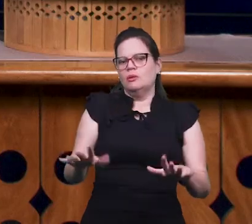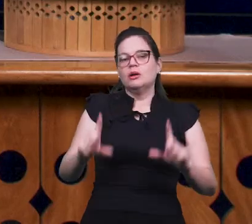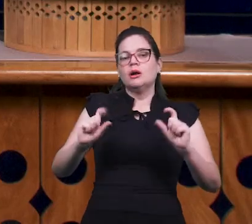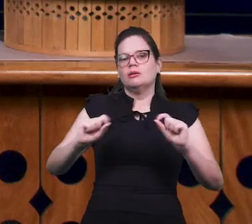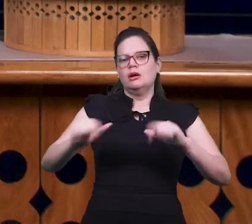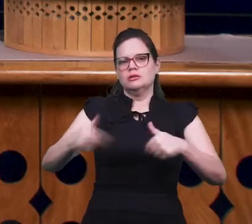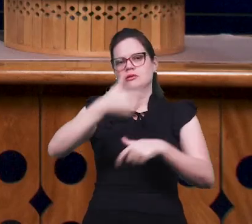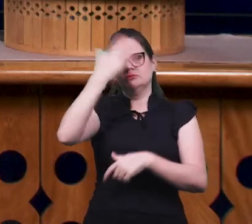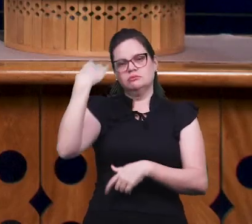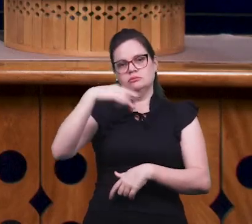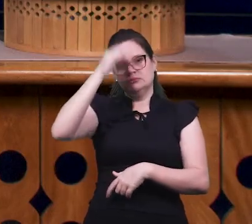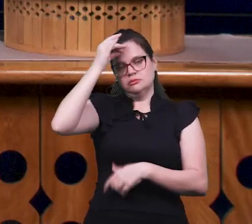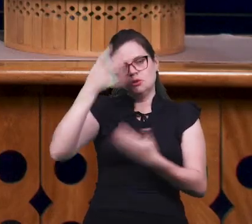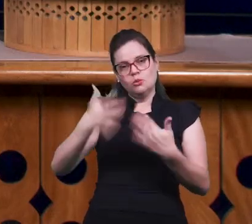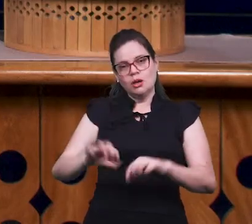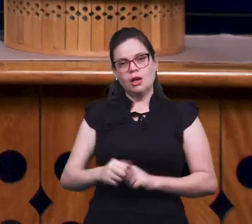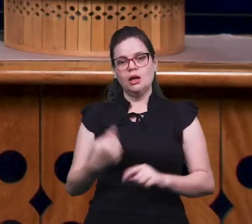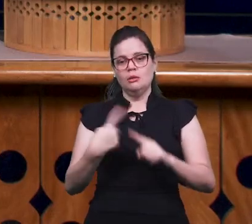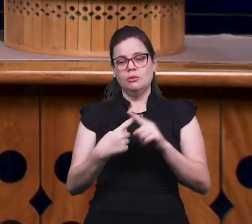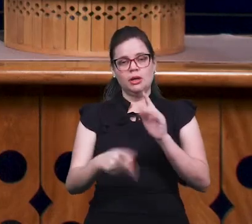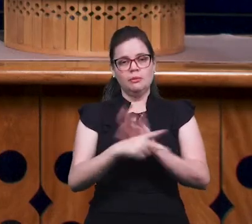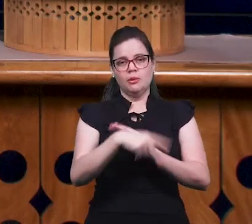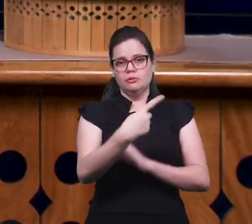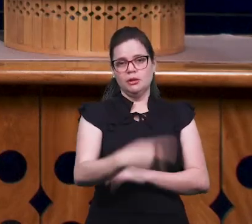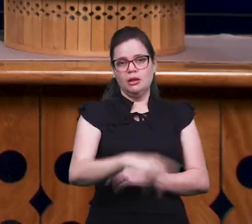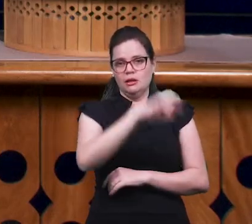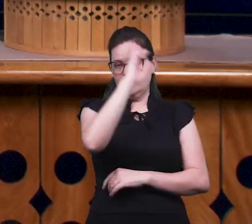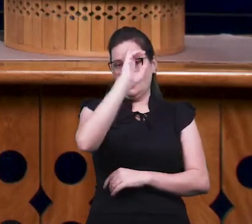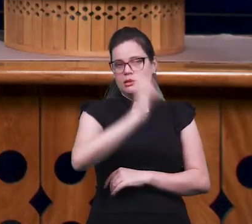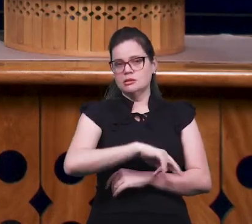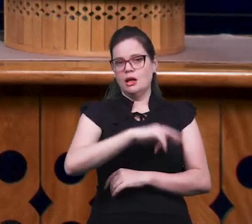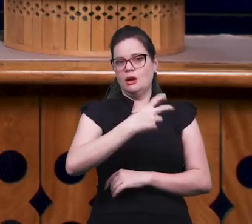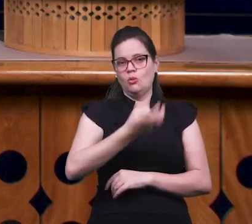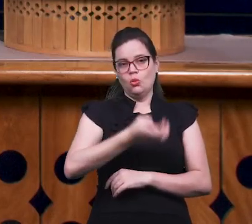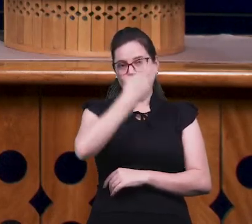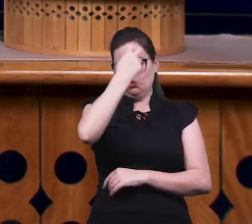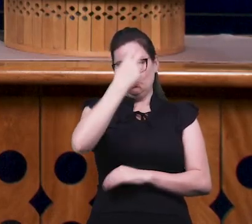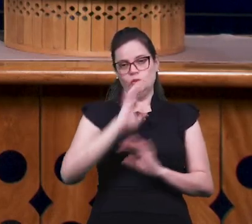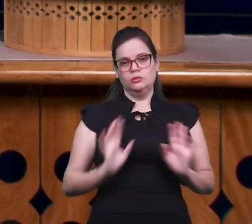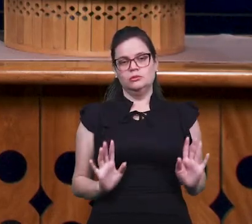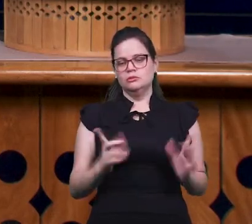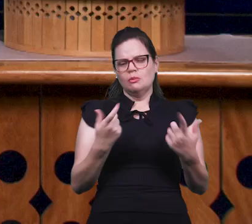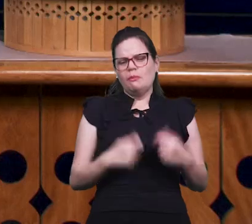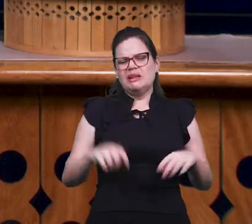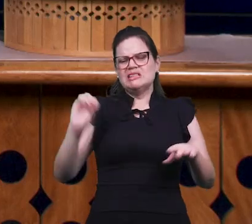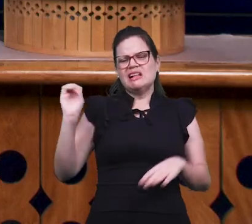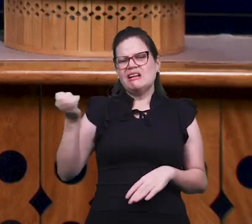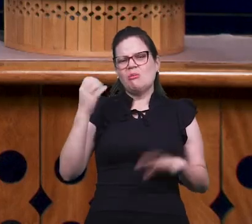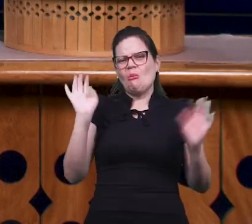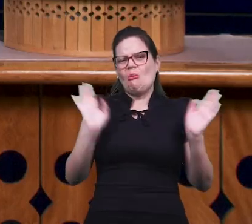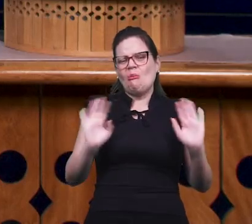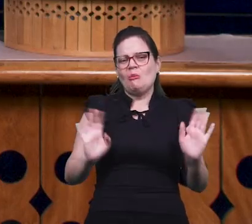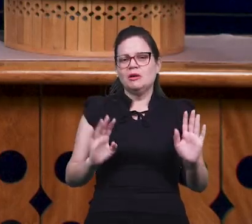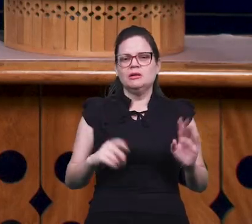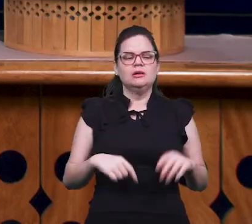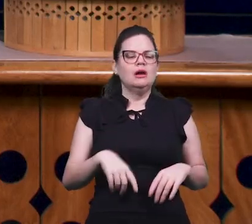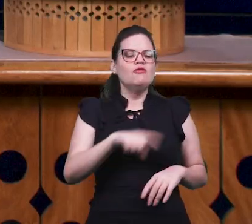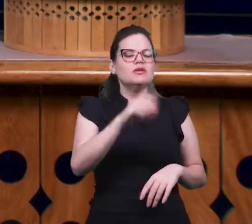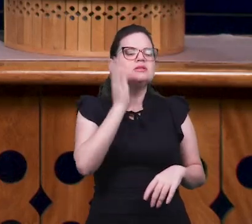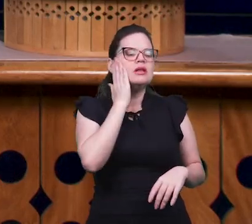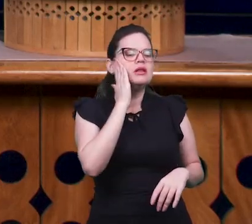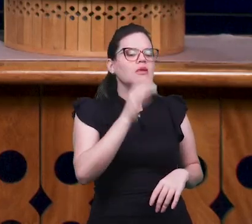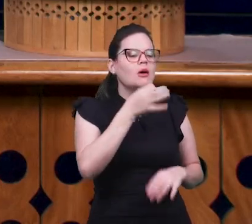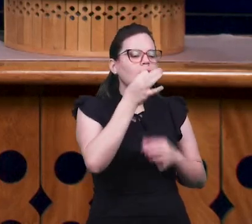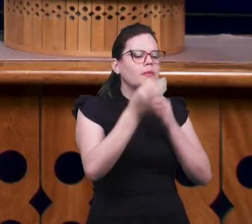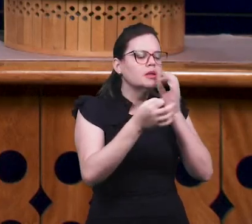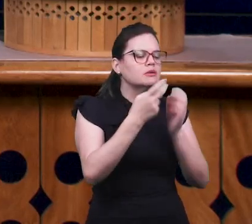é só cultura, é razão. Então não precisa do Espírito Santo revelar ou falar nada, porque o importante é que o homem compreendeu, o importante é que ele